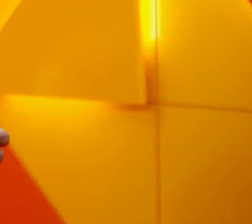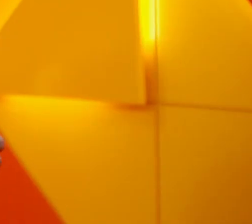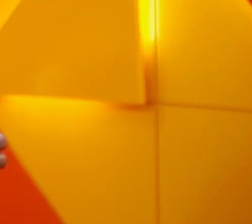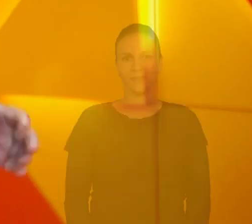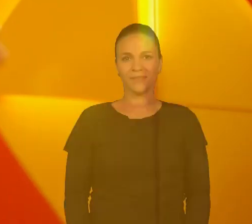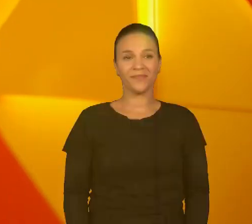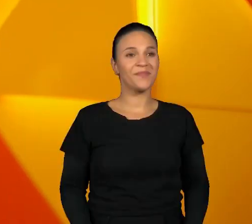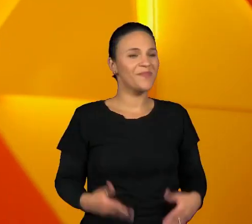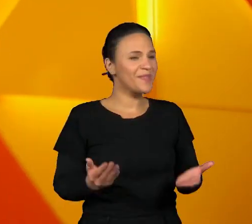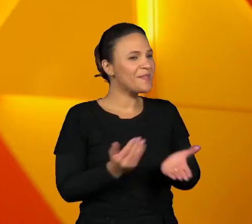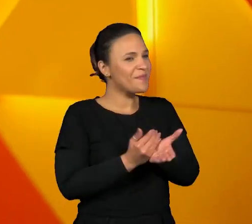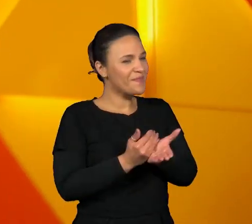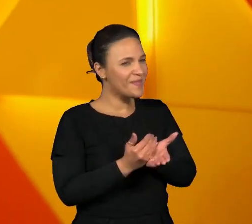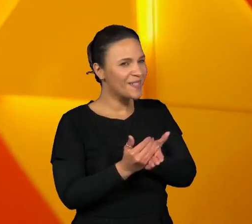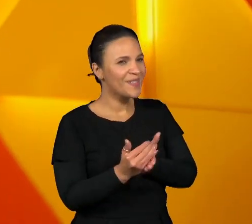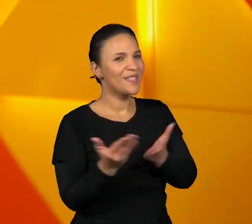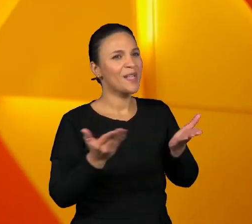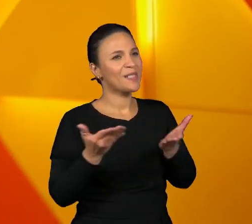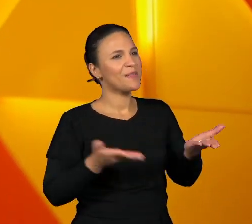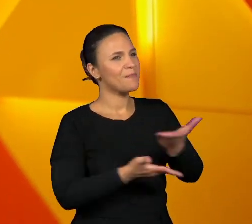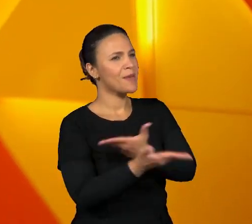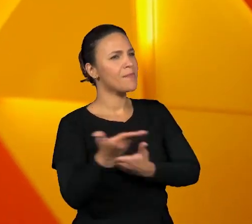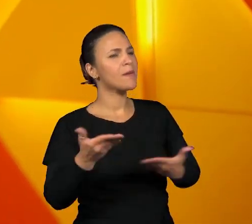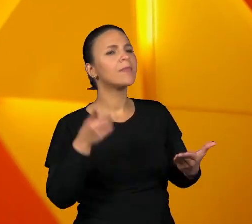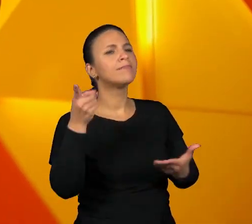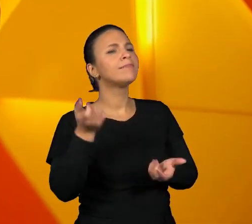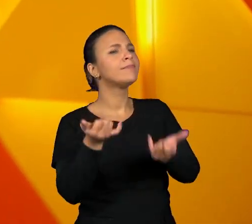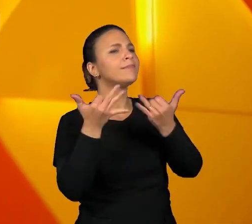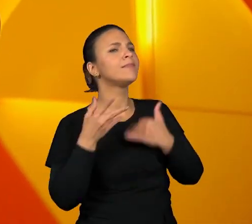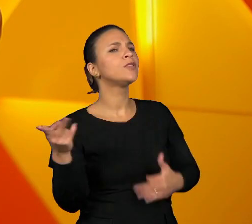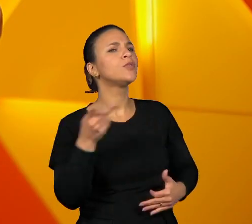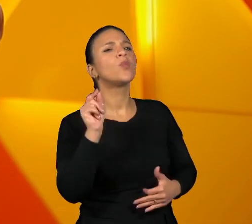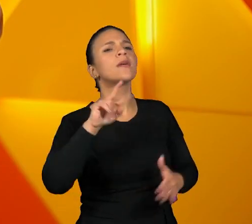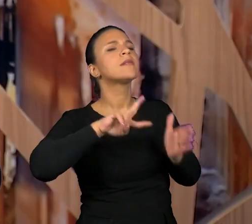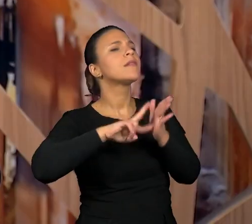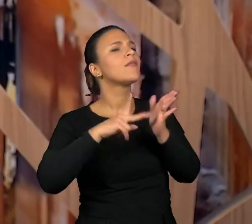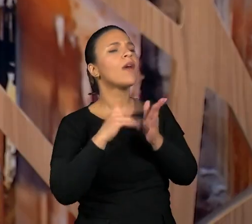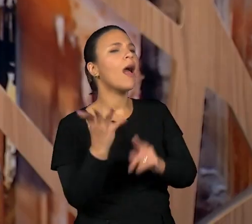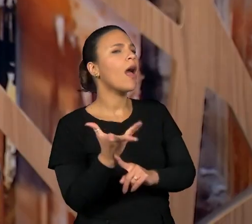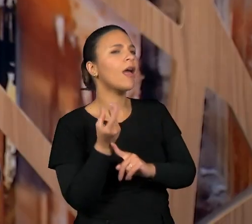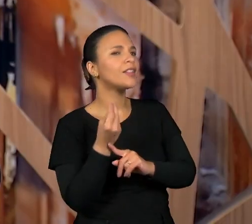Para a gente começar, quero saber de vocês dois. Claudina, o que é arte?